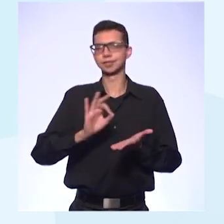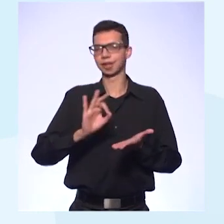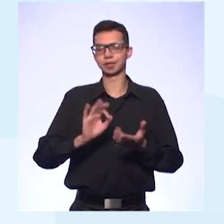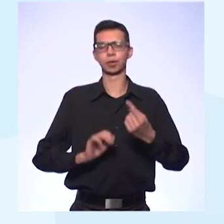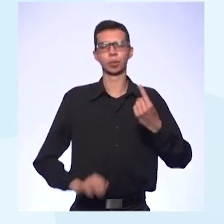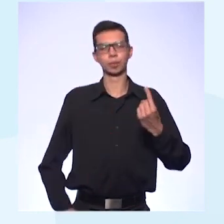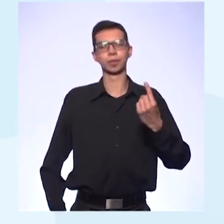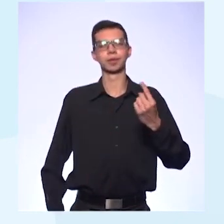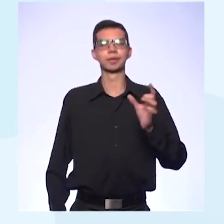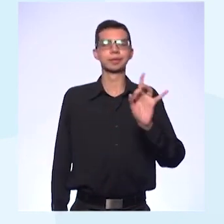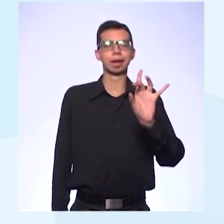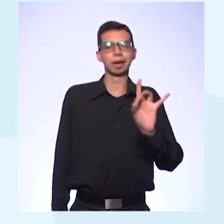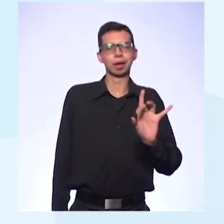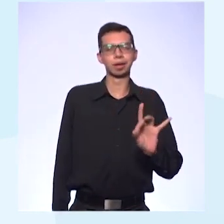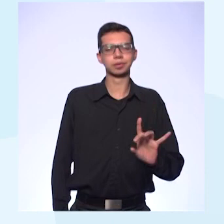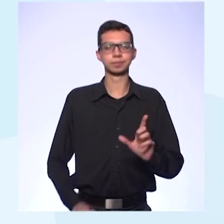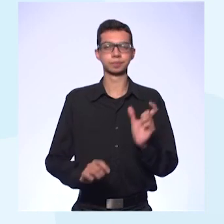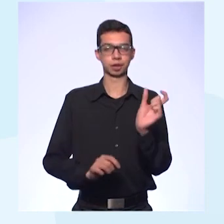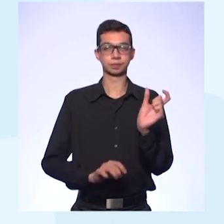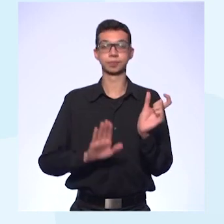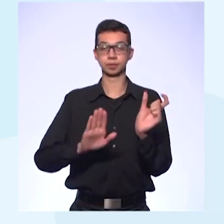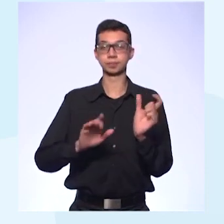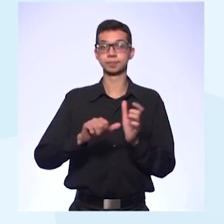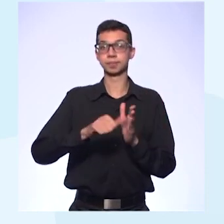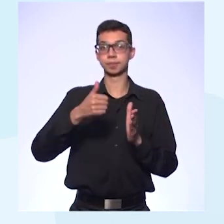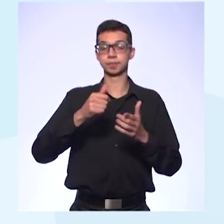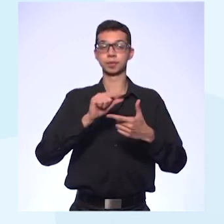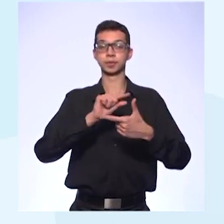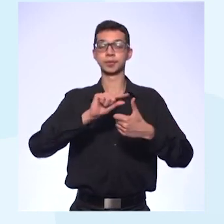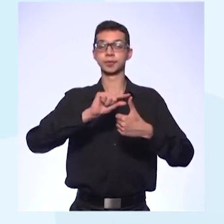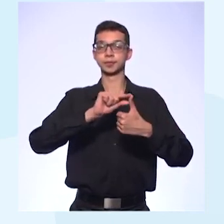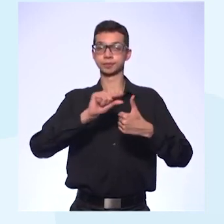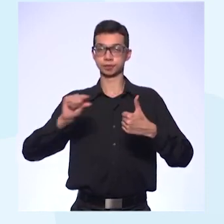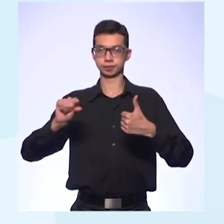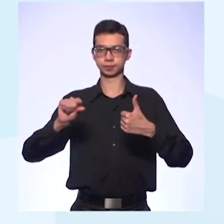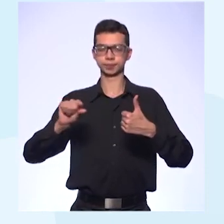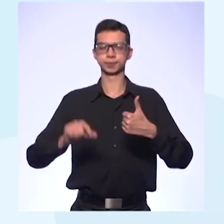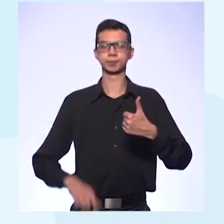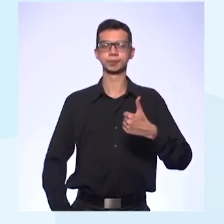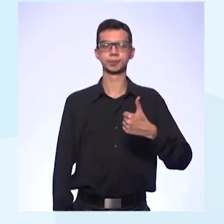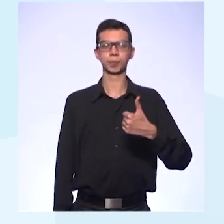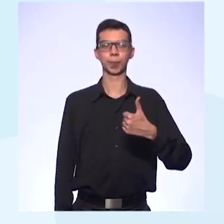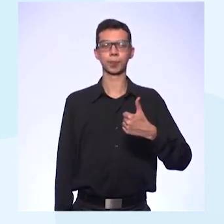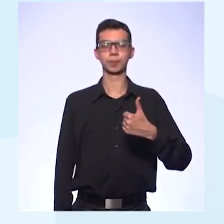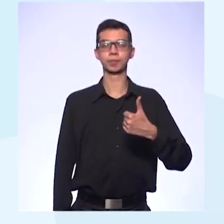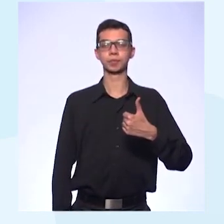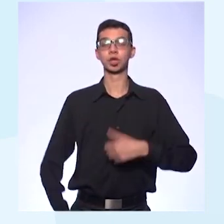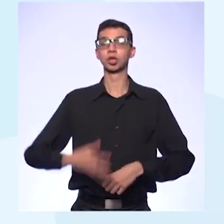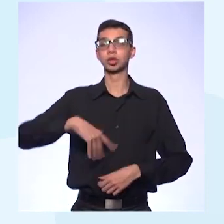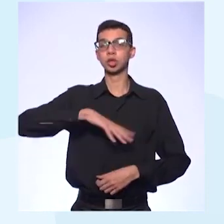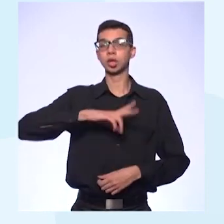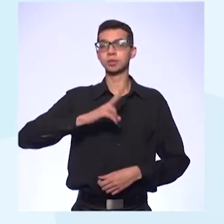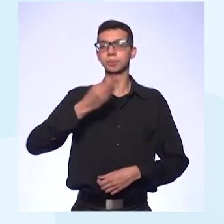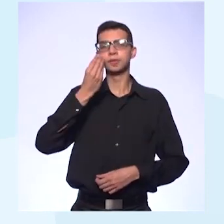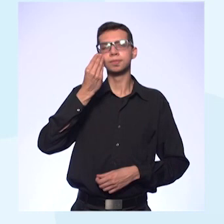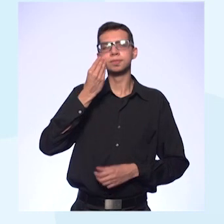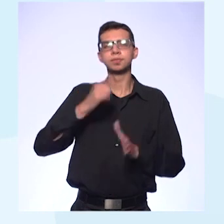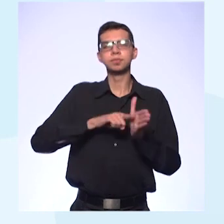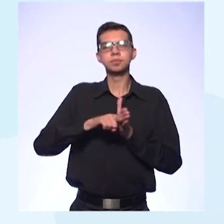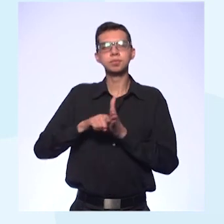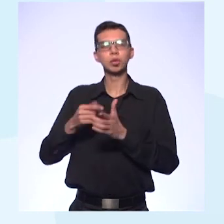uma das palavras. Então, a gente tem a primeira. We run experiments to find results. Nós fazemos experimentos para